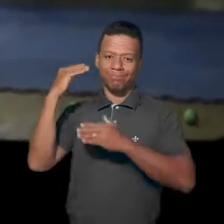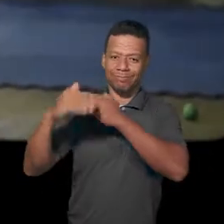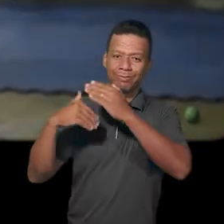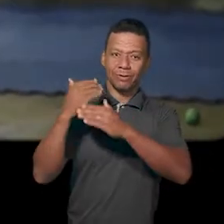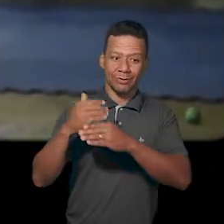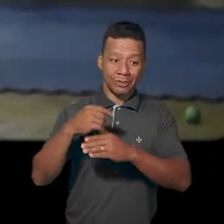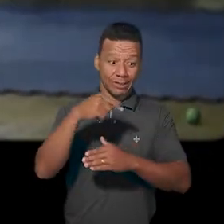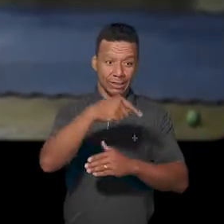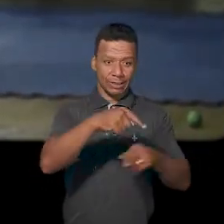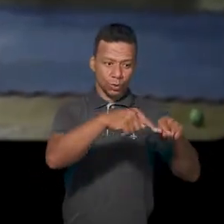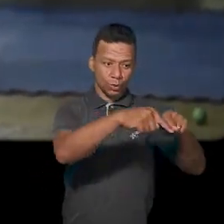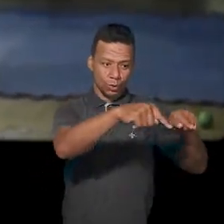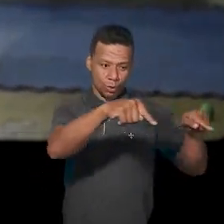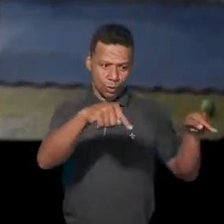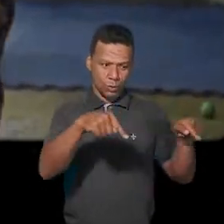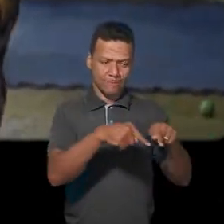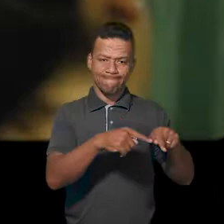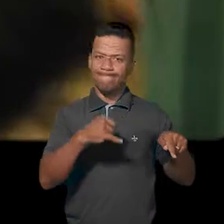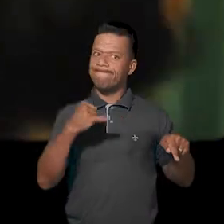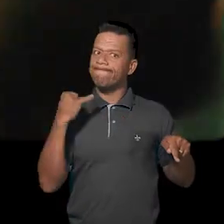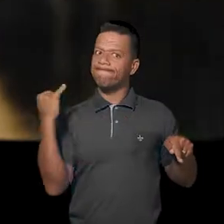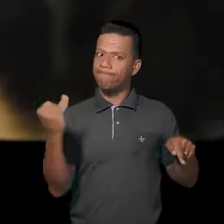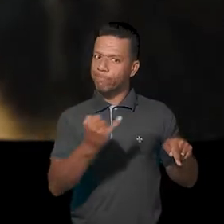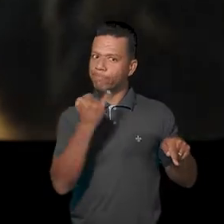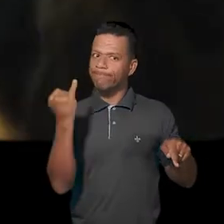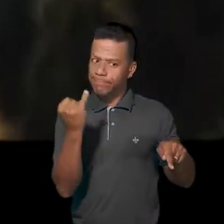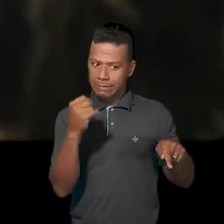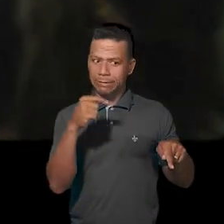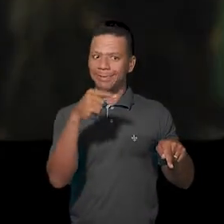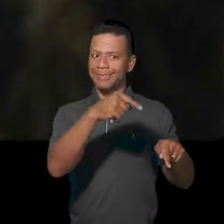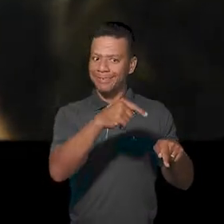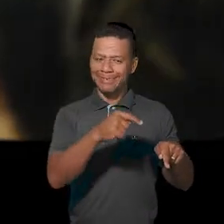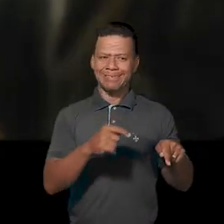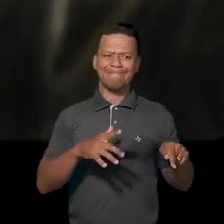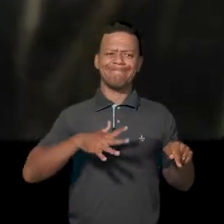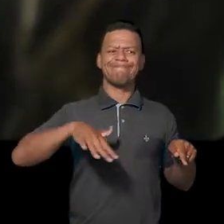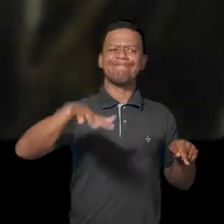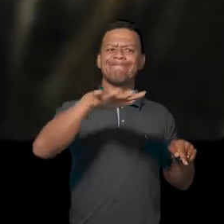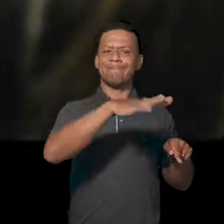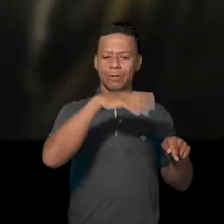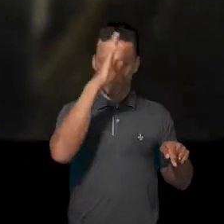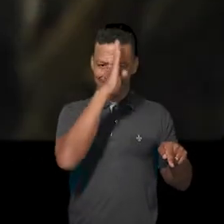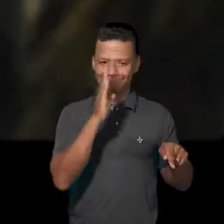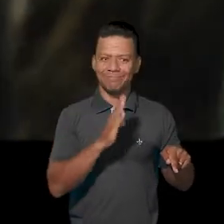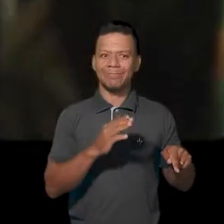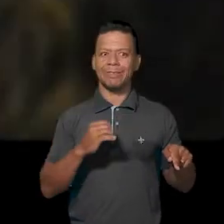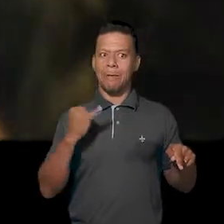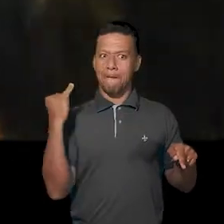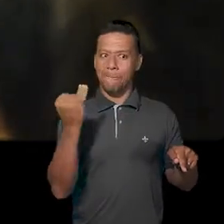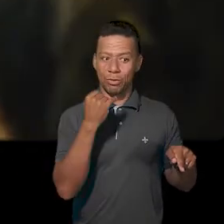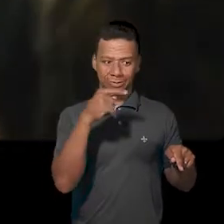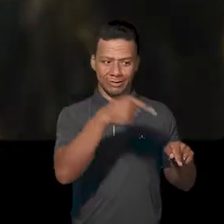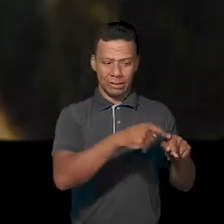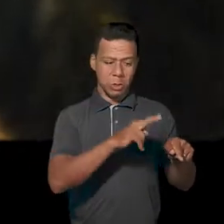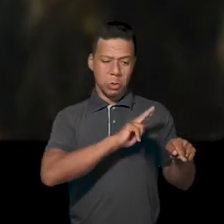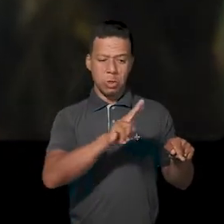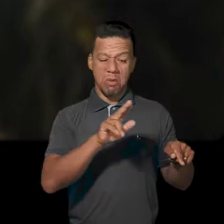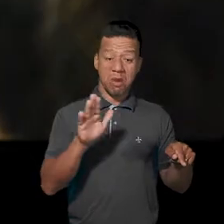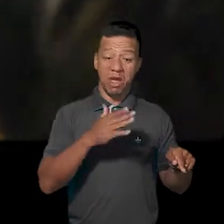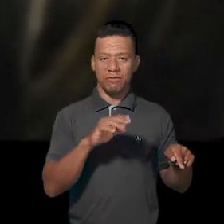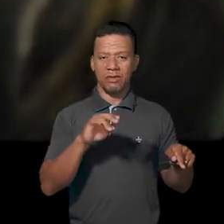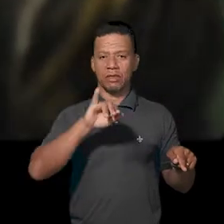importância, não só para os artistas da cidade, mas para os artistas de todo o território nacional, que é conhecido por alguns